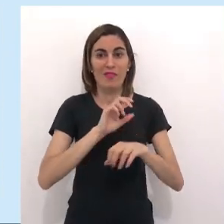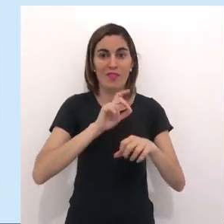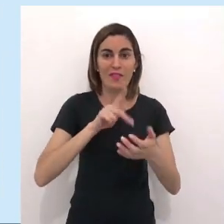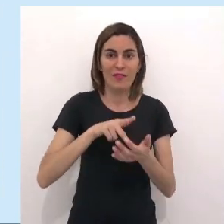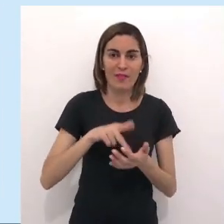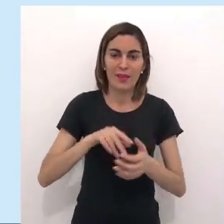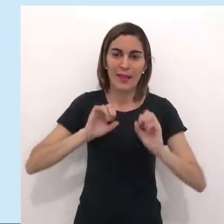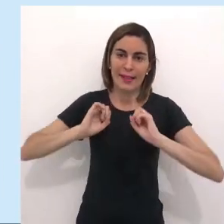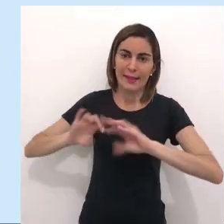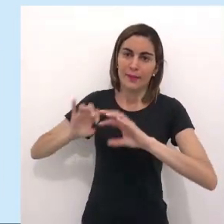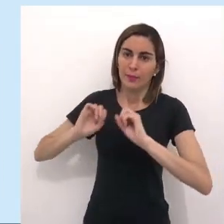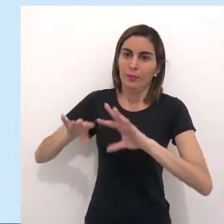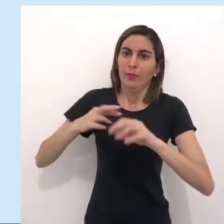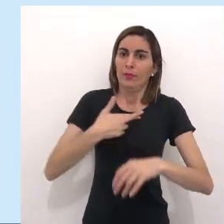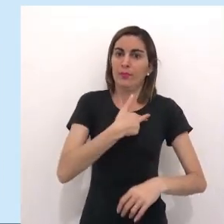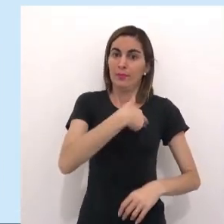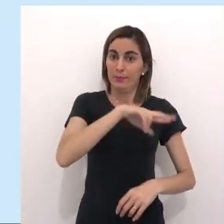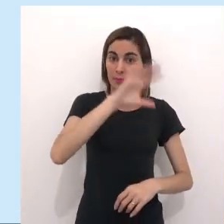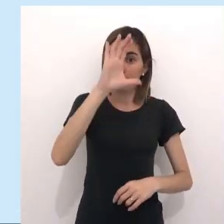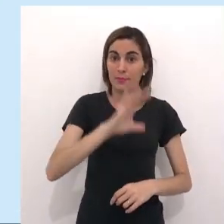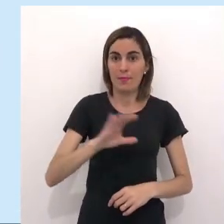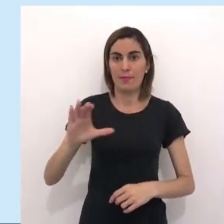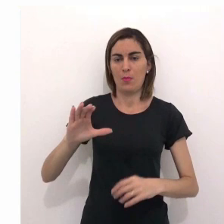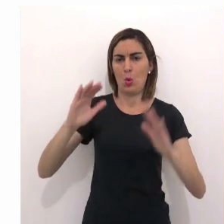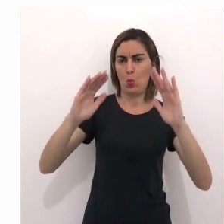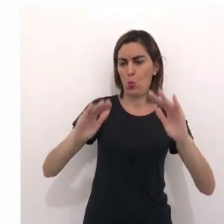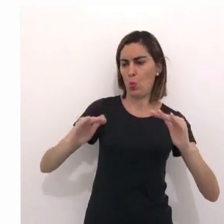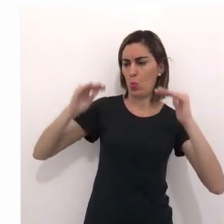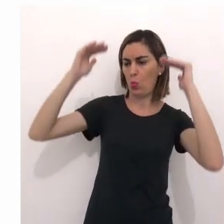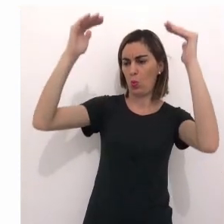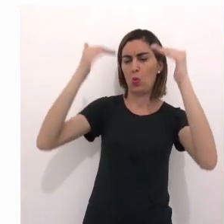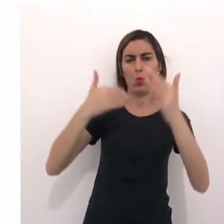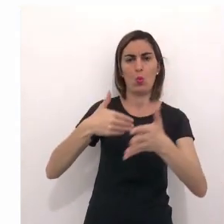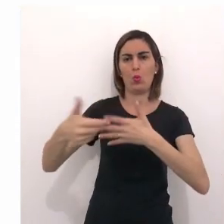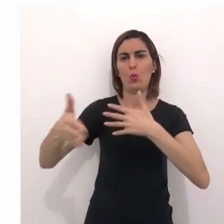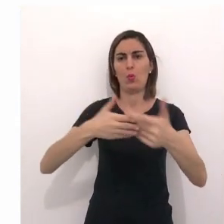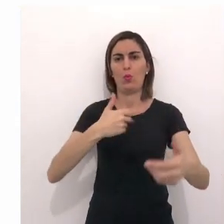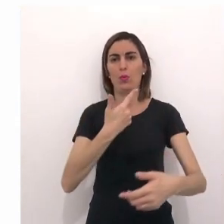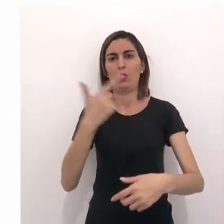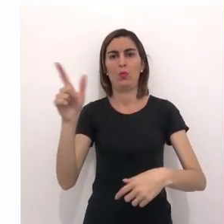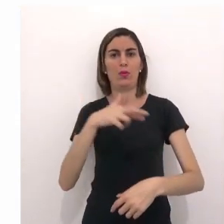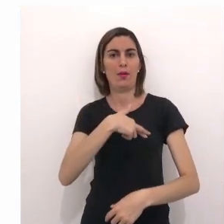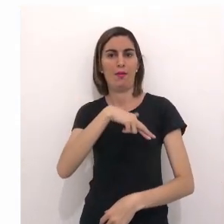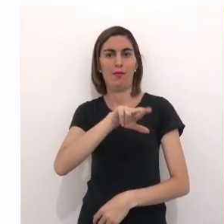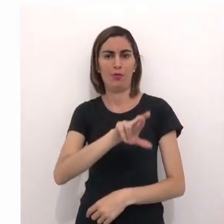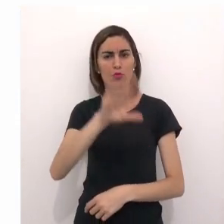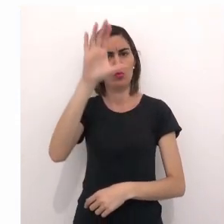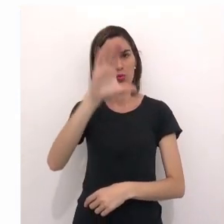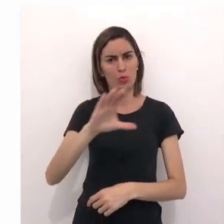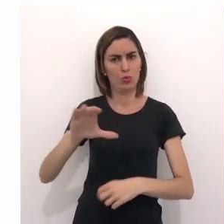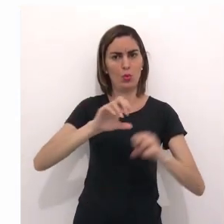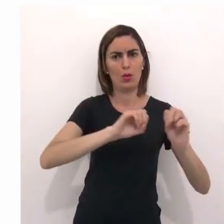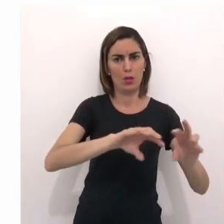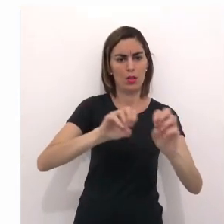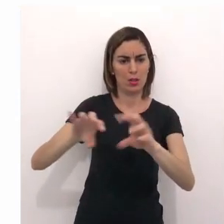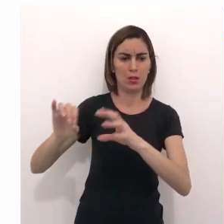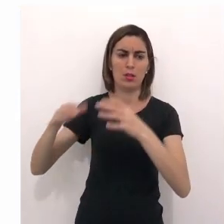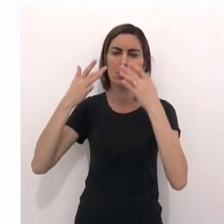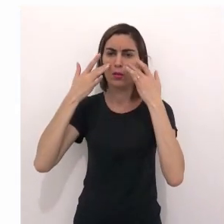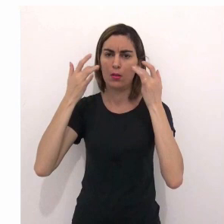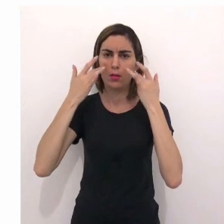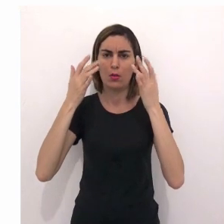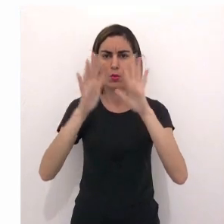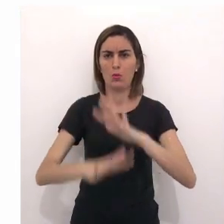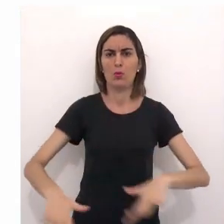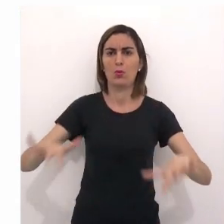a religião católica era superior a qualquer religião. Então, o catolicismo ensinado, dramatizado em língua geral